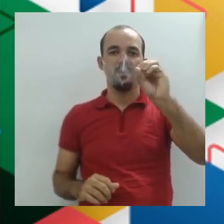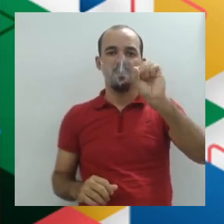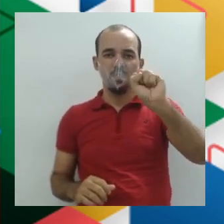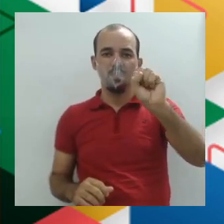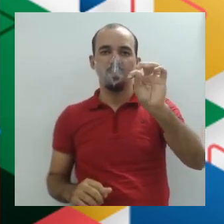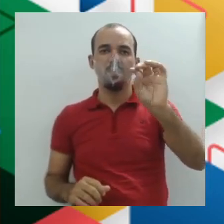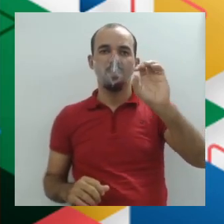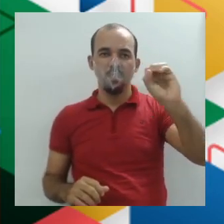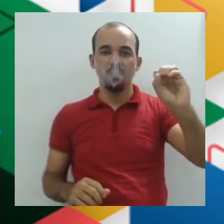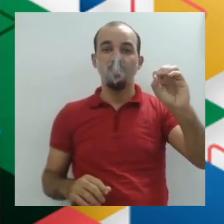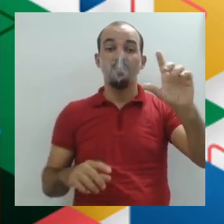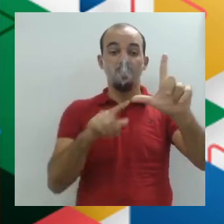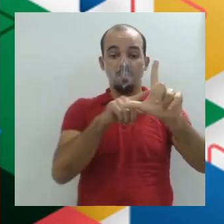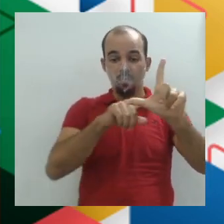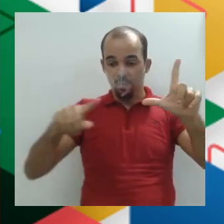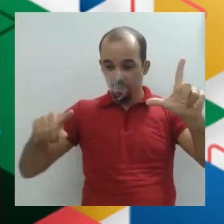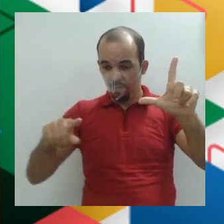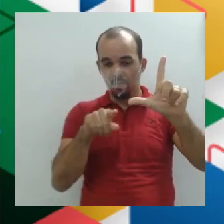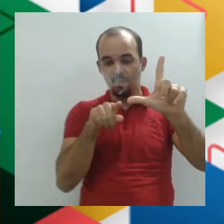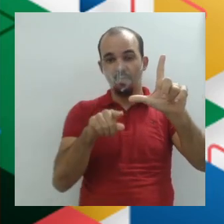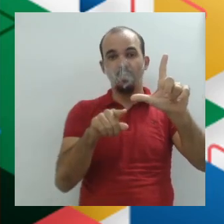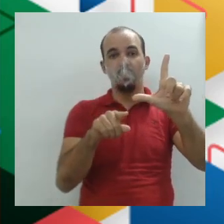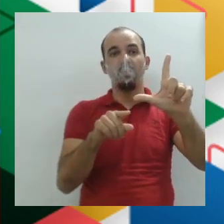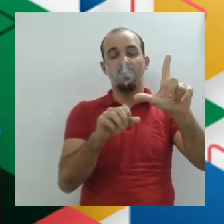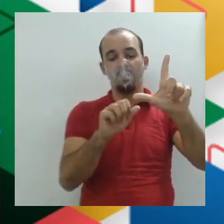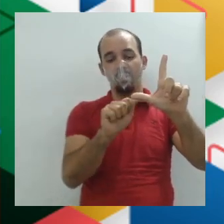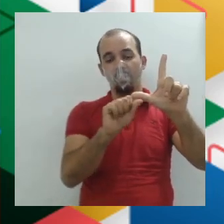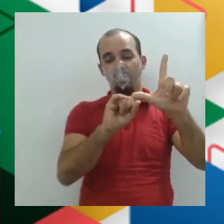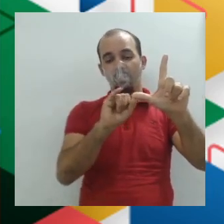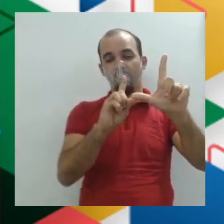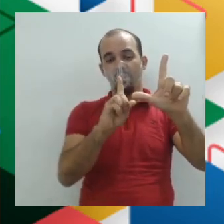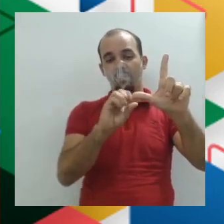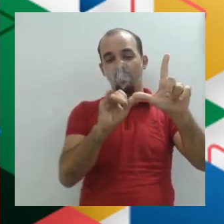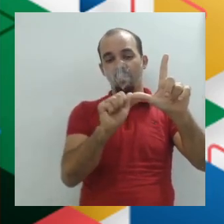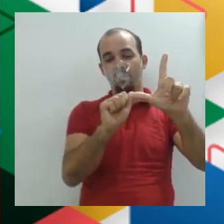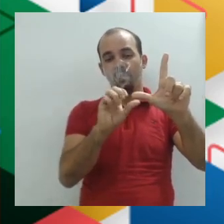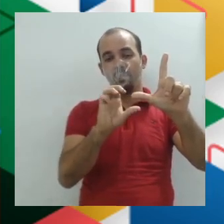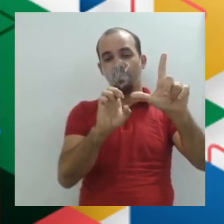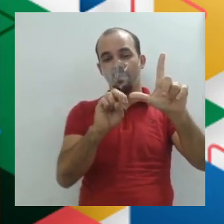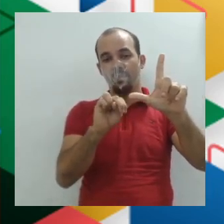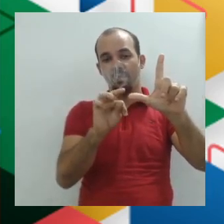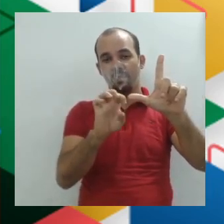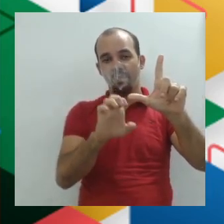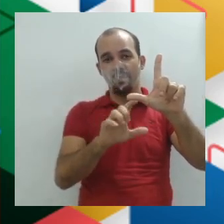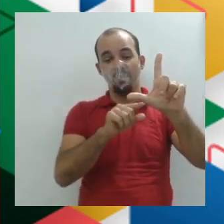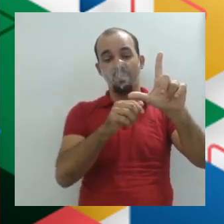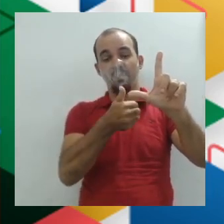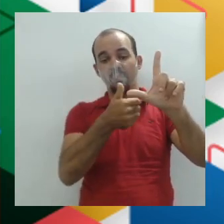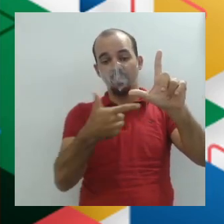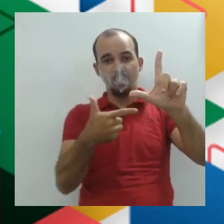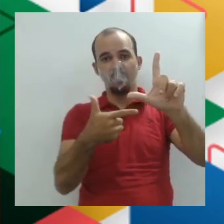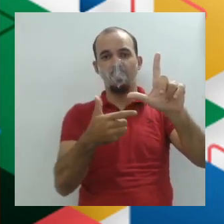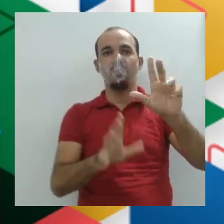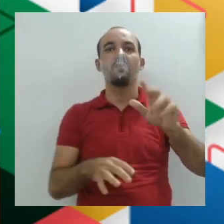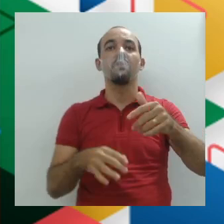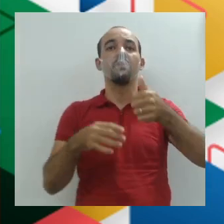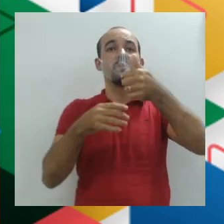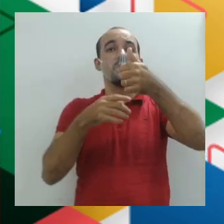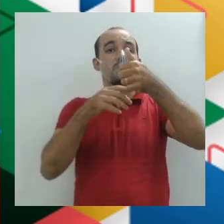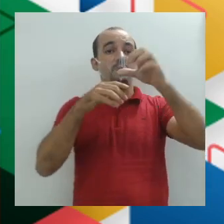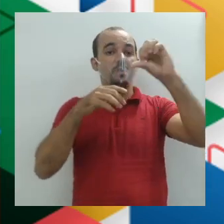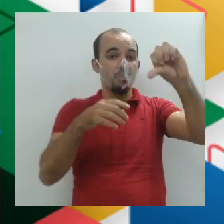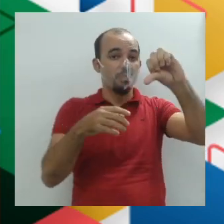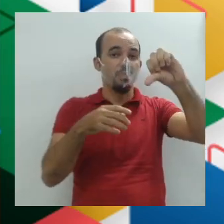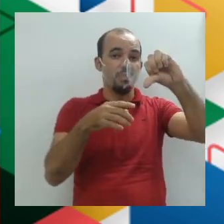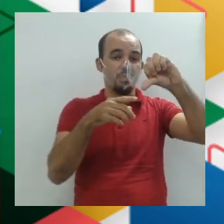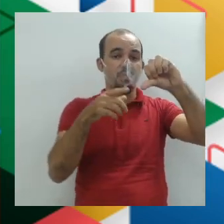adjacente mede 12. E aí é só você simplificar. Divide por 3, dá 3. Divide por 3, dá 4. Então, ó,